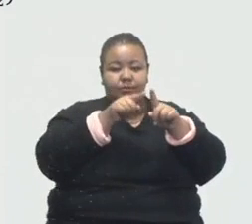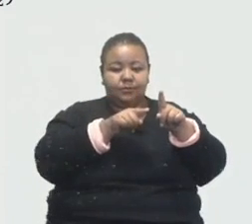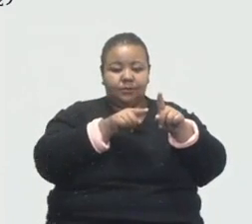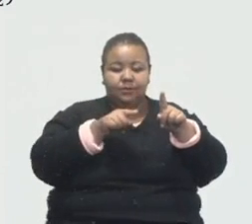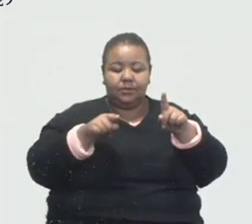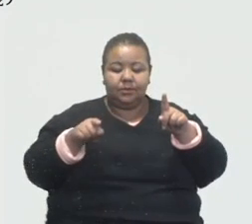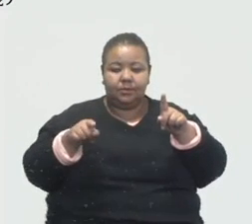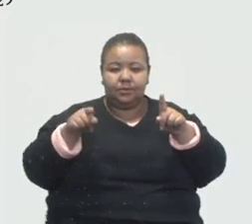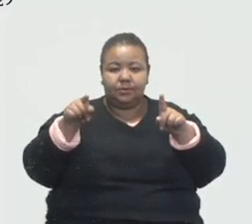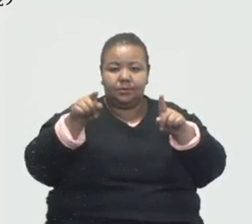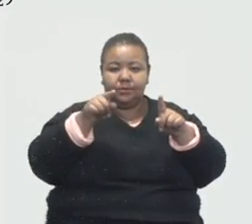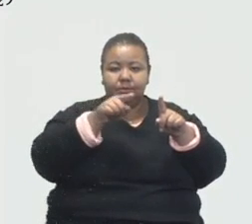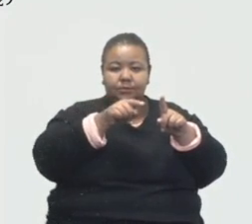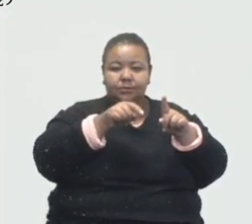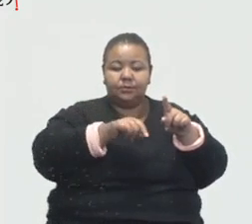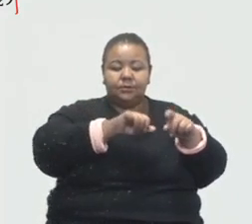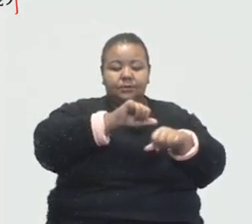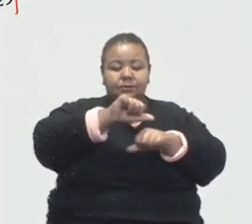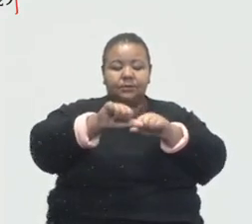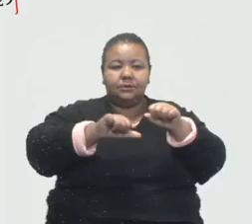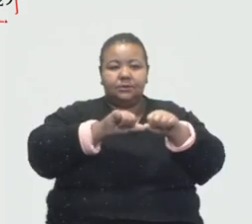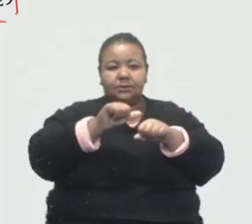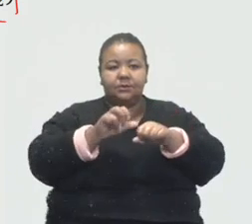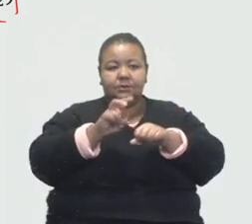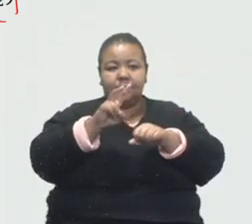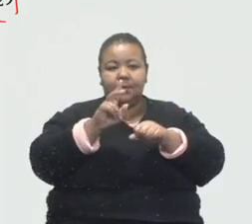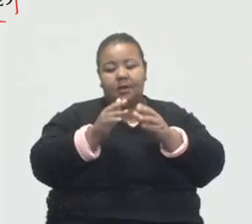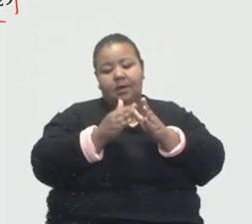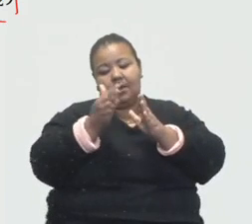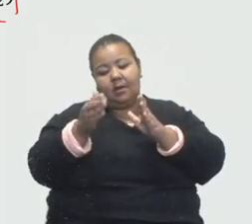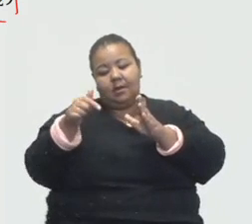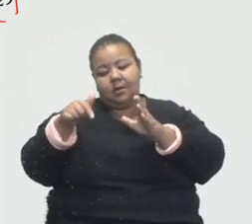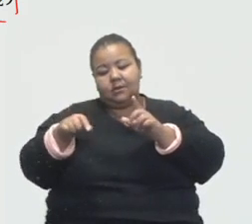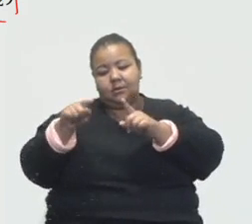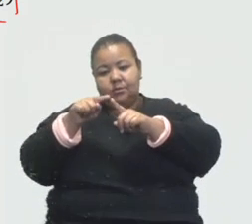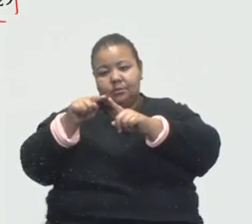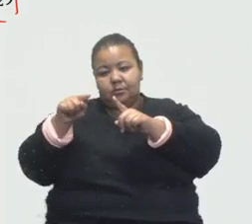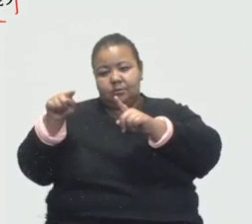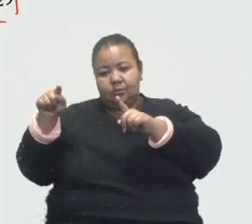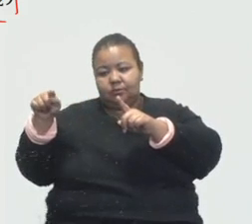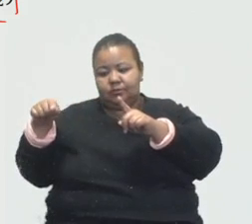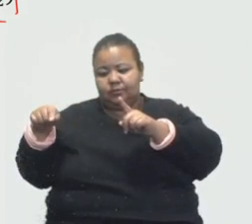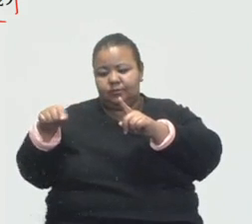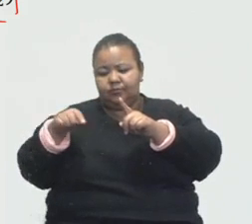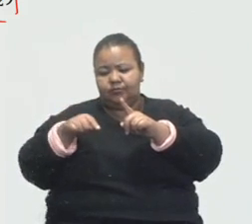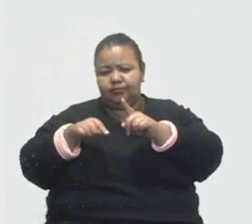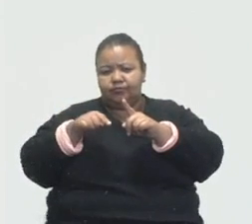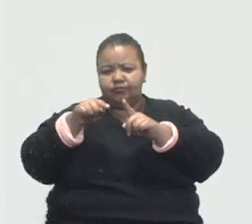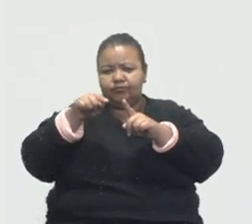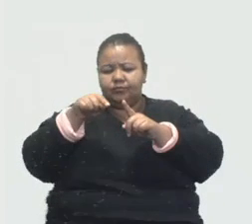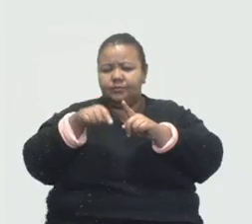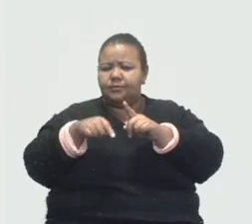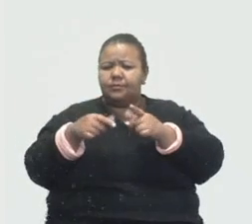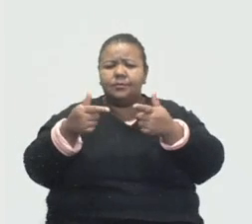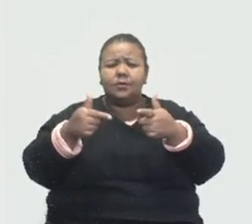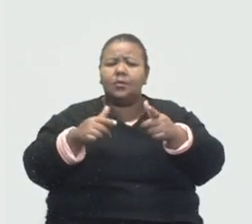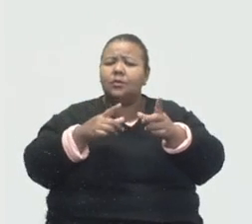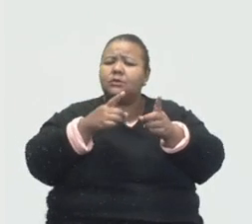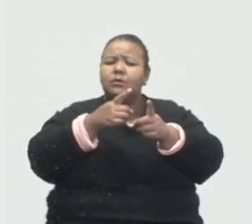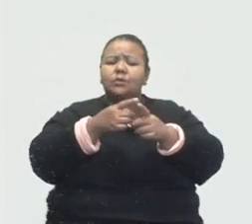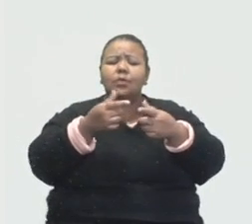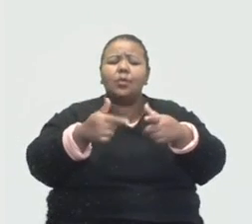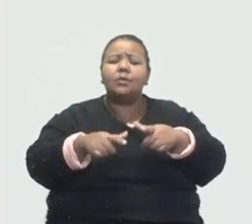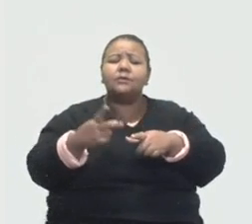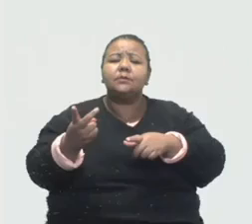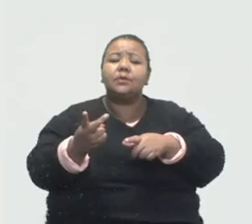a transformação de V é este valor. Mas de onde você surgiu isso, professora? Como você tem